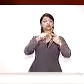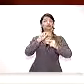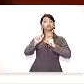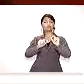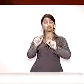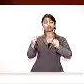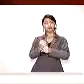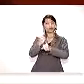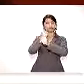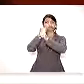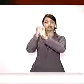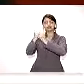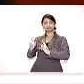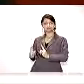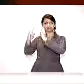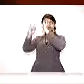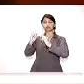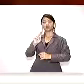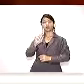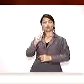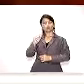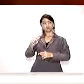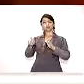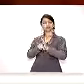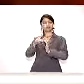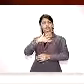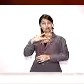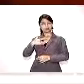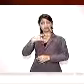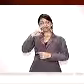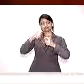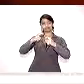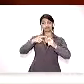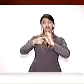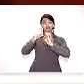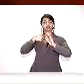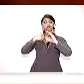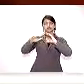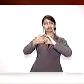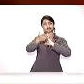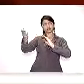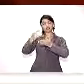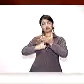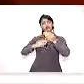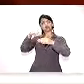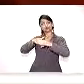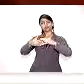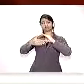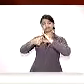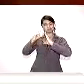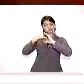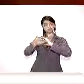de unidade pronto atendimento UPA relatórios e votos previamente disponibilizados